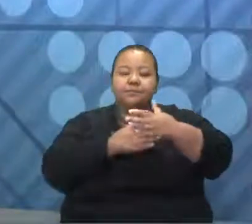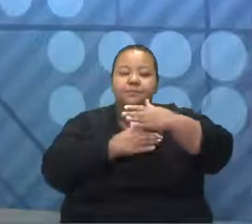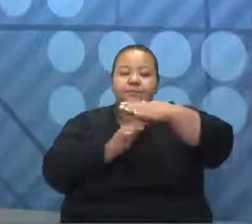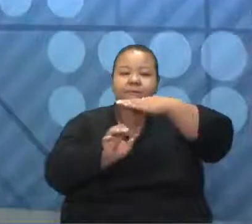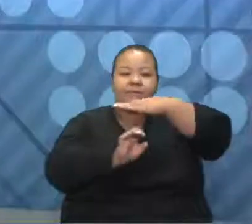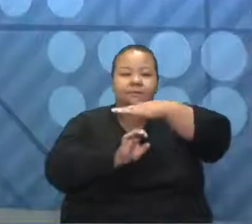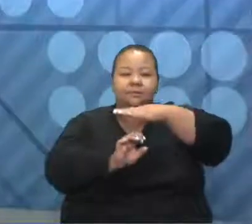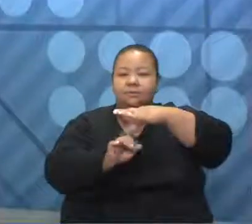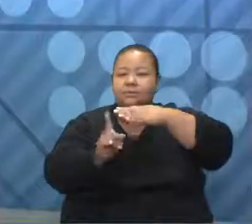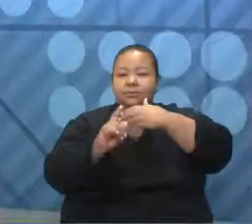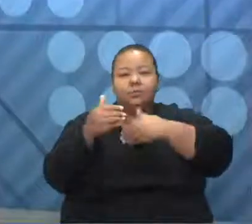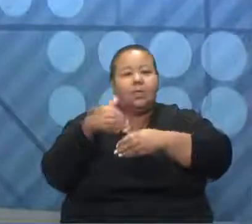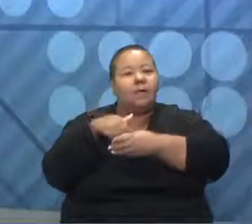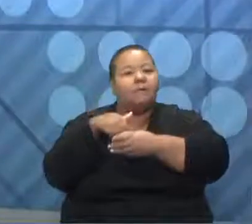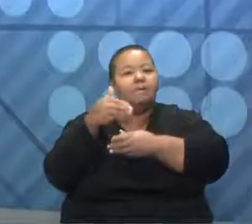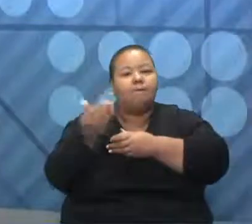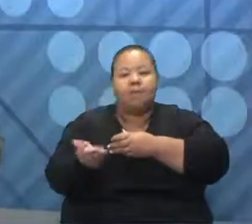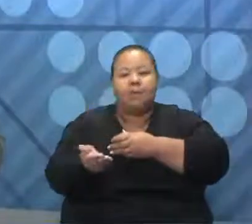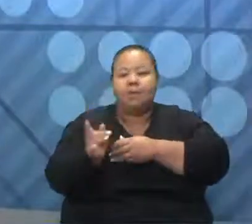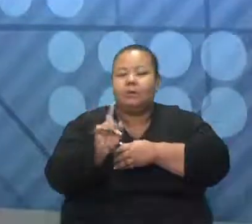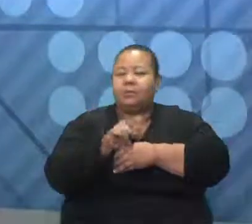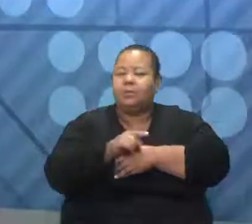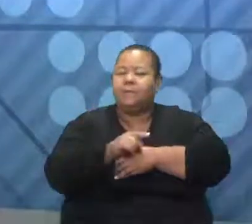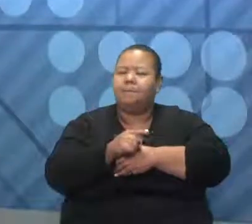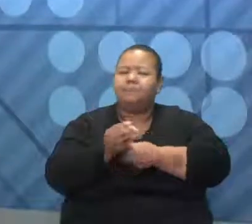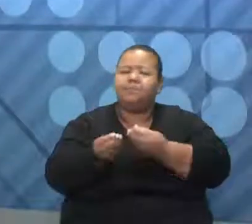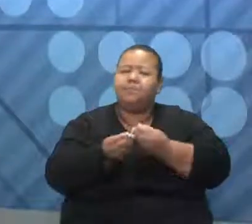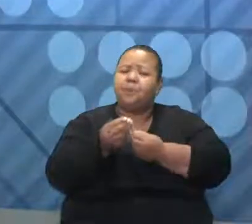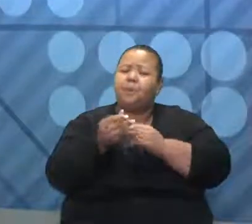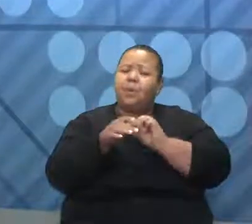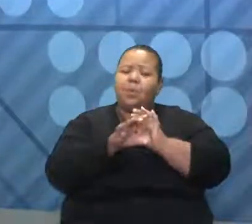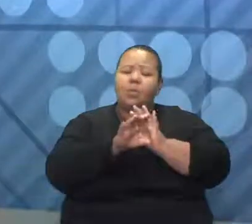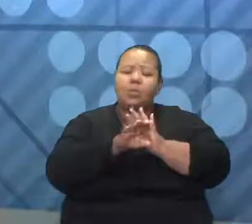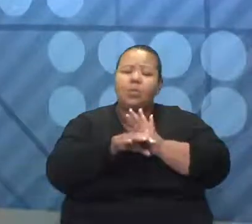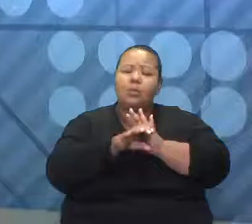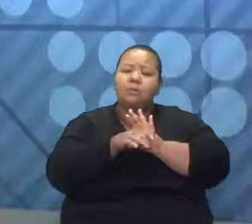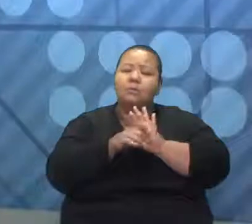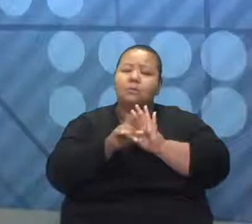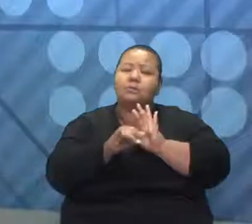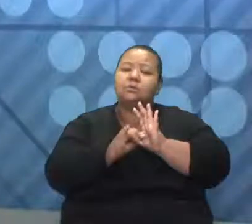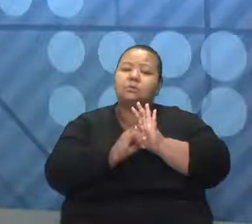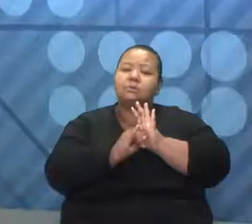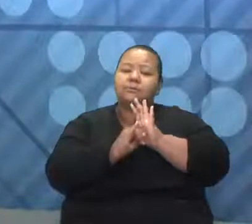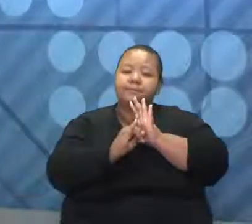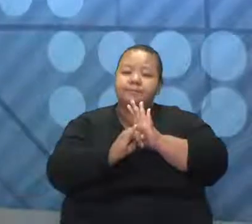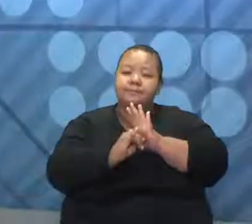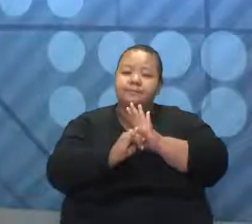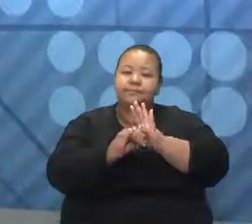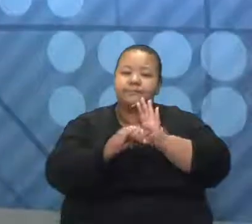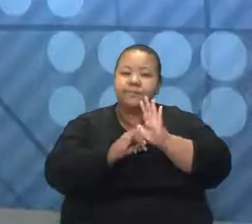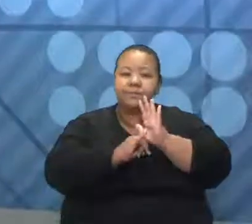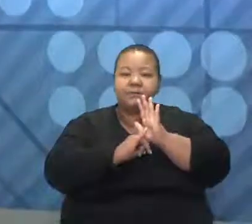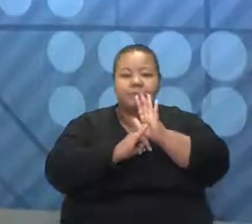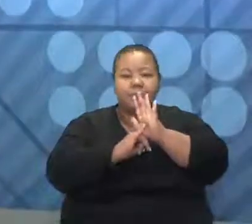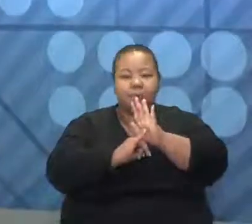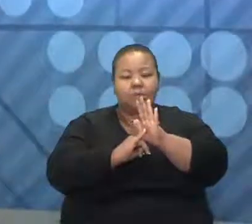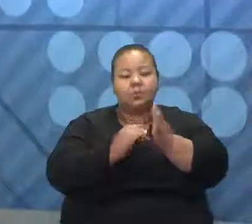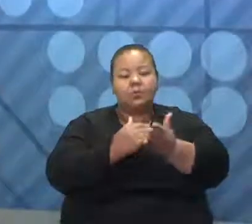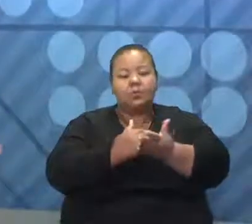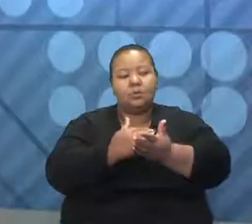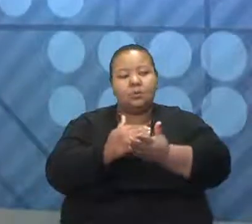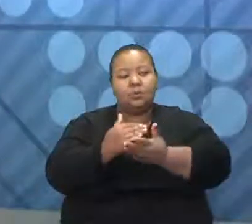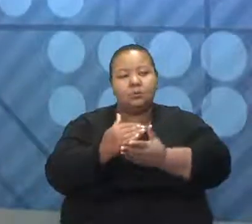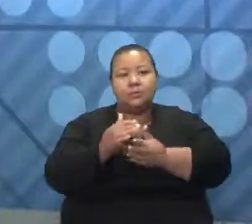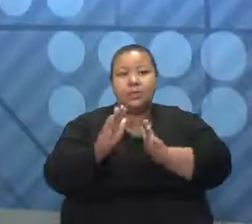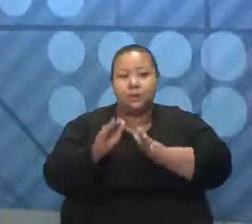está fora da minha empresa. Mas qual é o conceito de um indicador? Os indicadores começaram a fazer mais sentido.